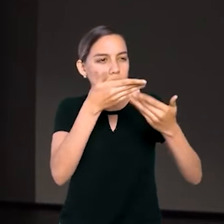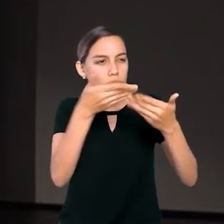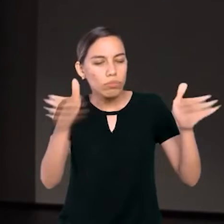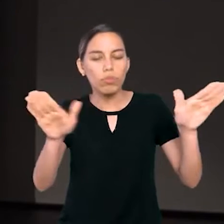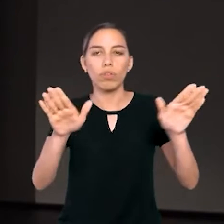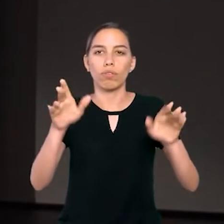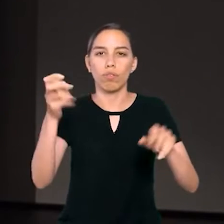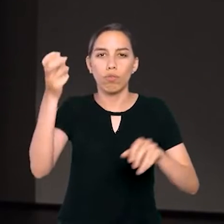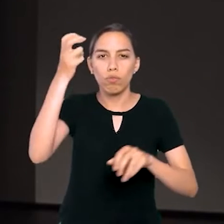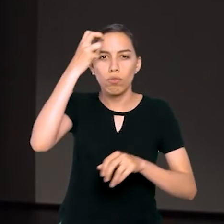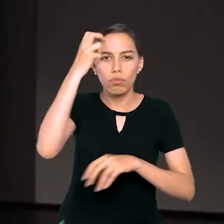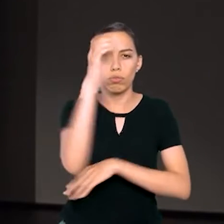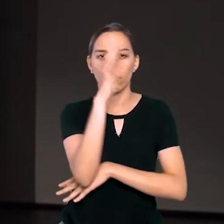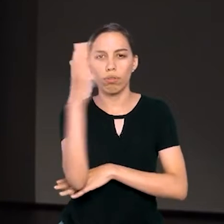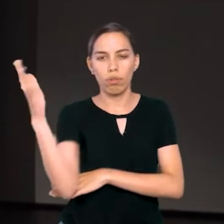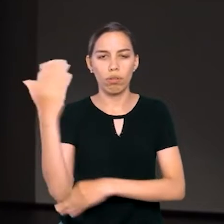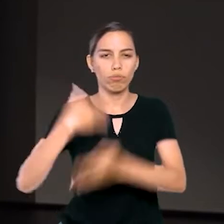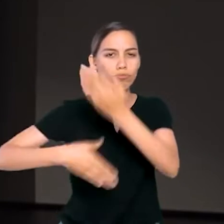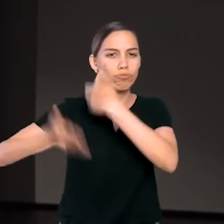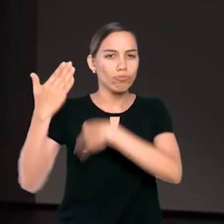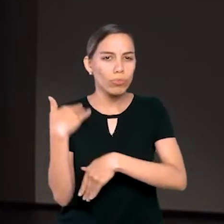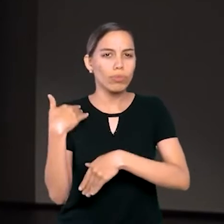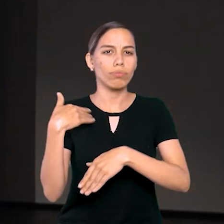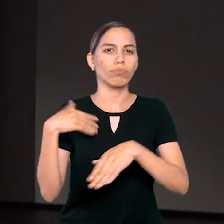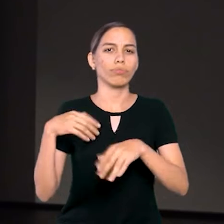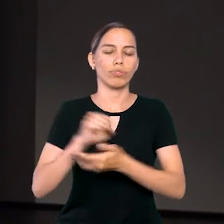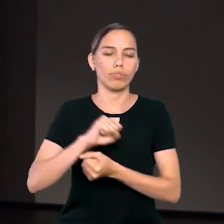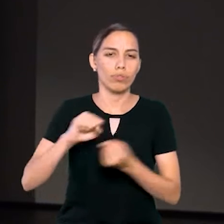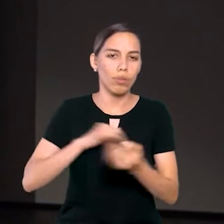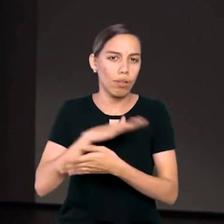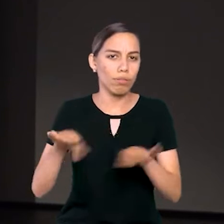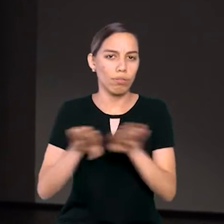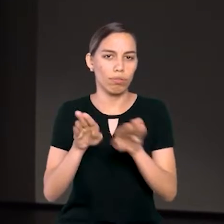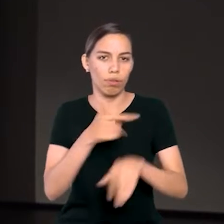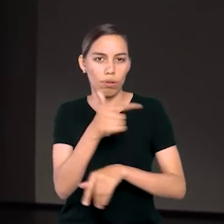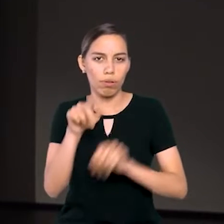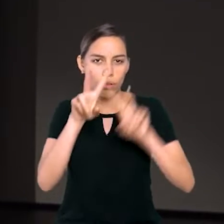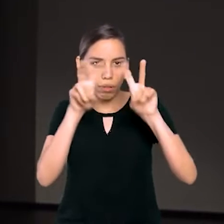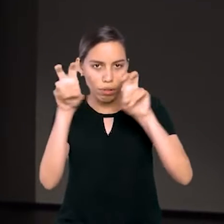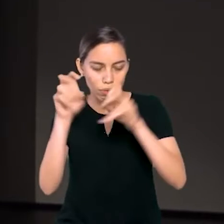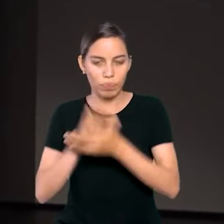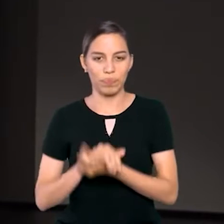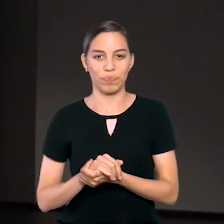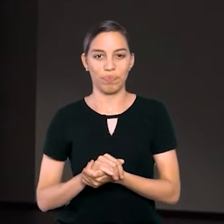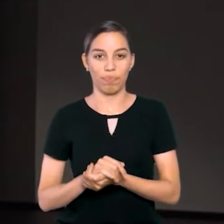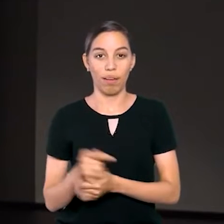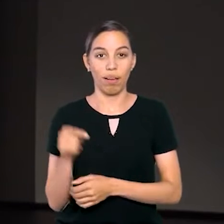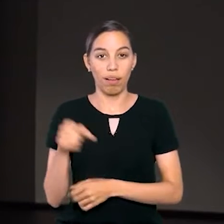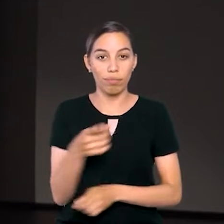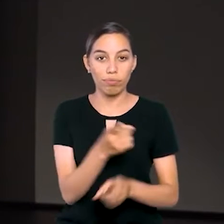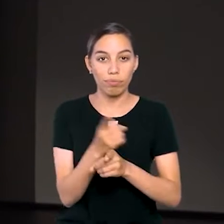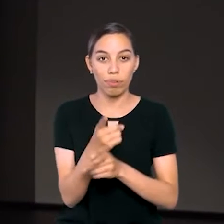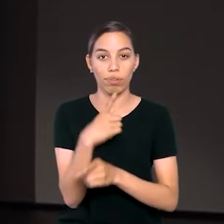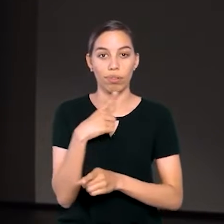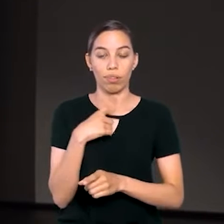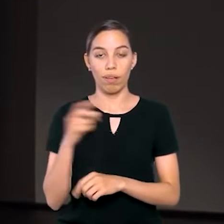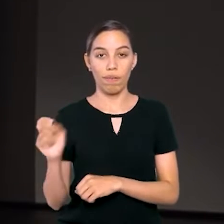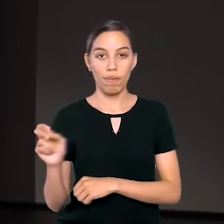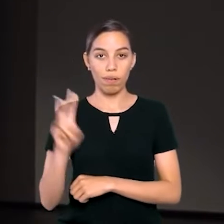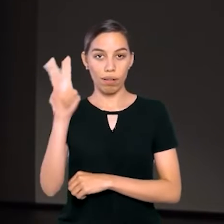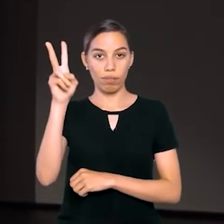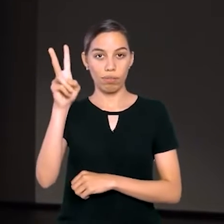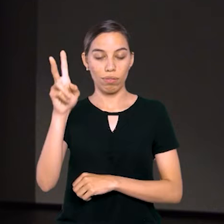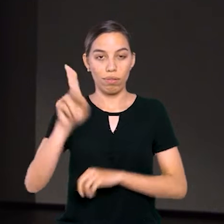cultura, natureza, ancestralidade, sustentabilidade, entre outros assuntos. Estes encontros